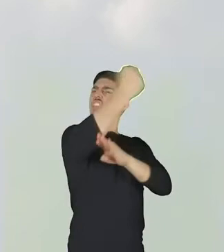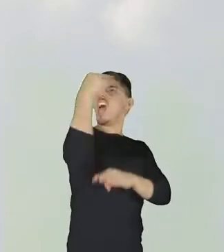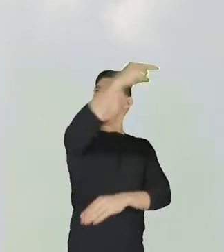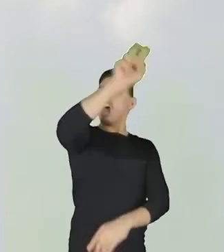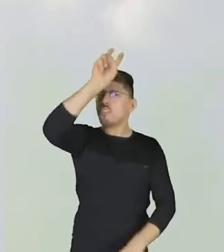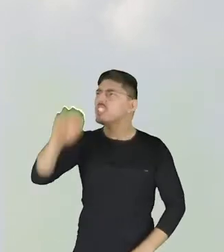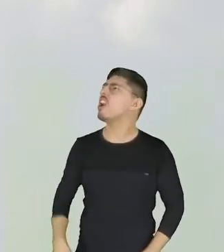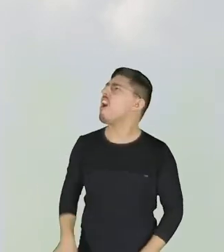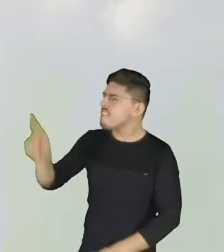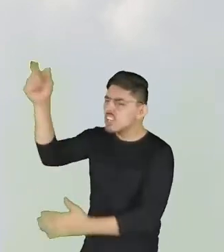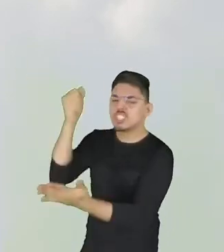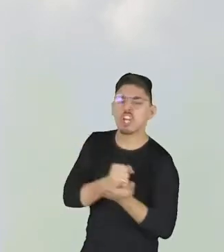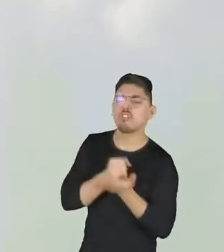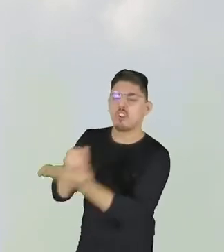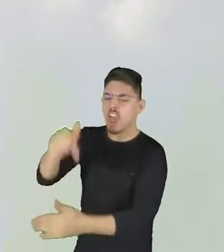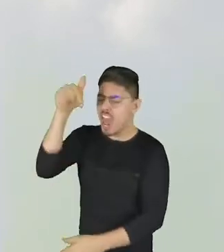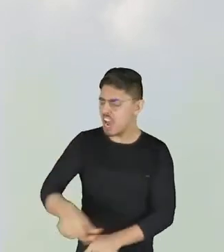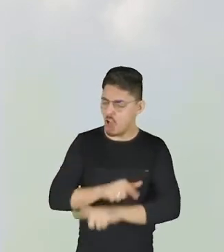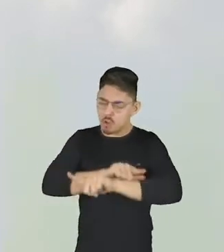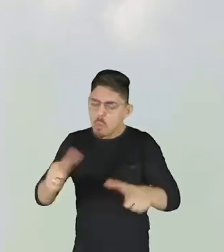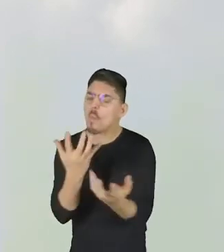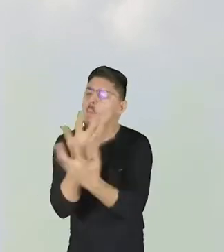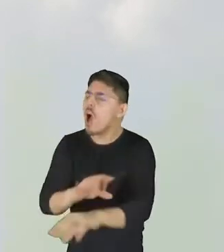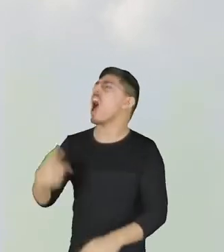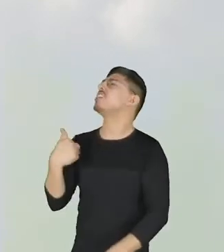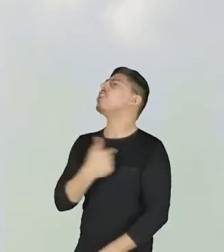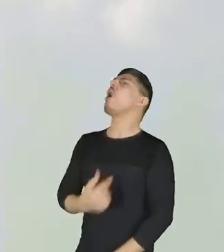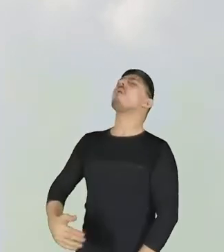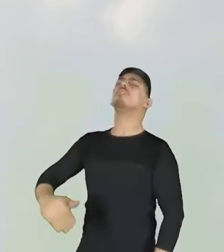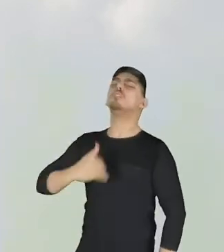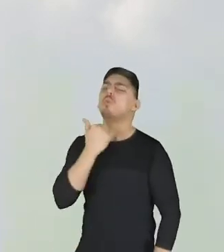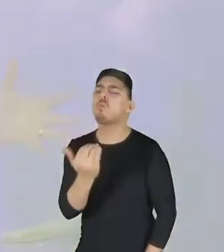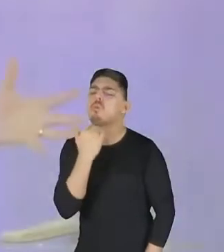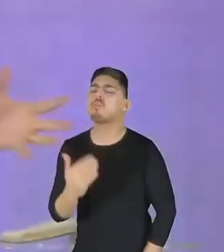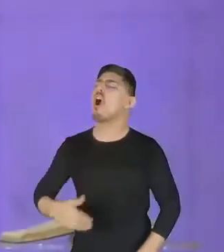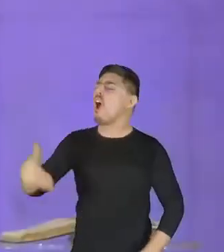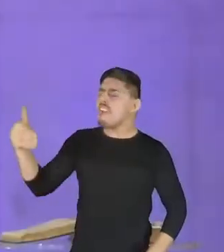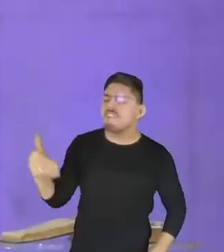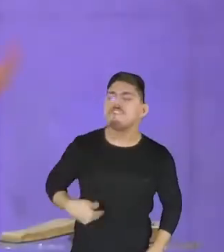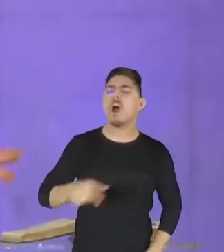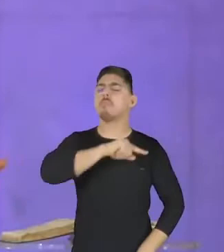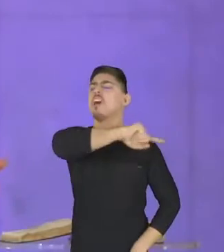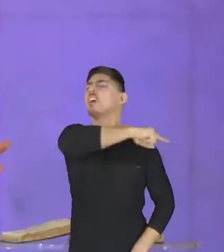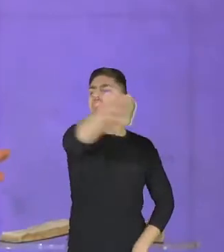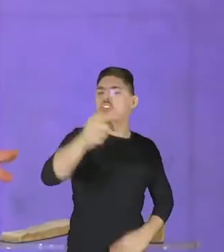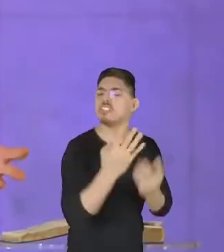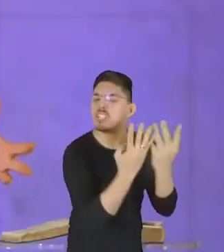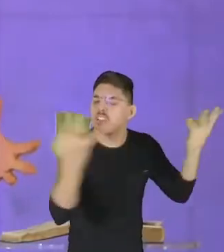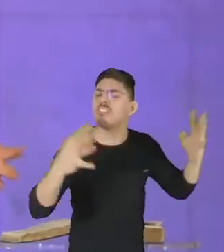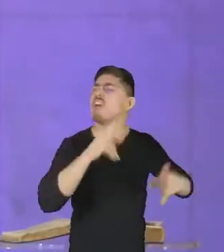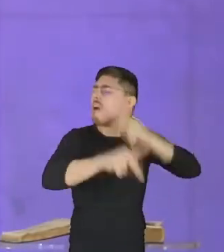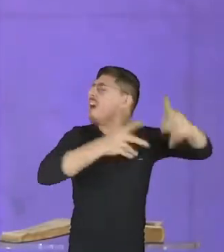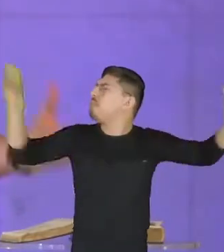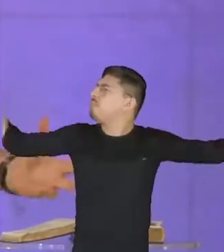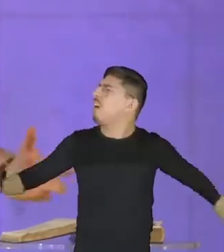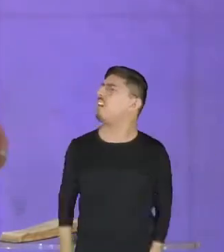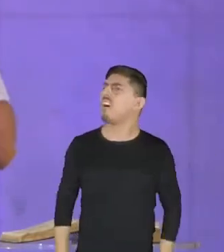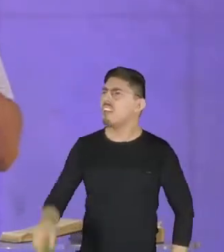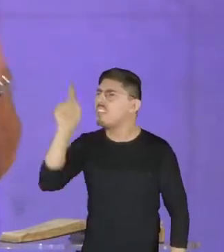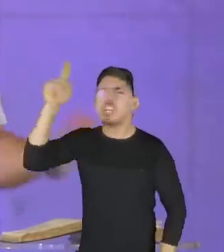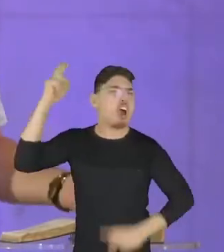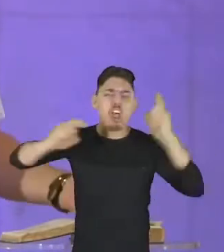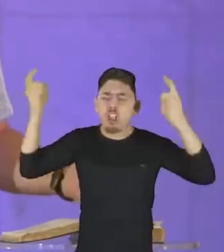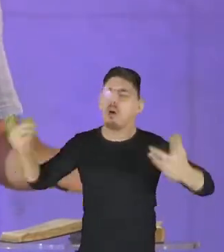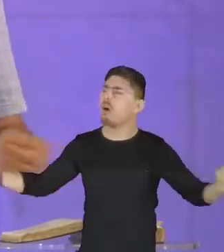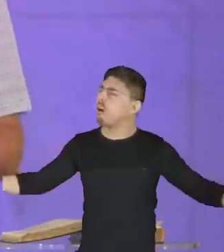nos trouxeram a este deserto para fazer morrer de fome toda esta multidão? Onde você estava com a cabeça, Moisés? Você é louco? Você